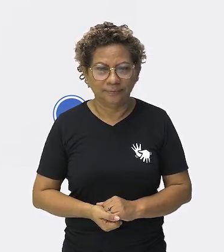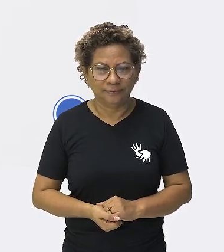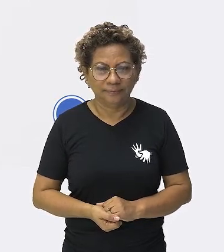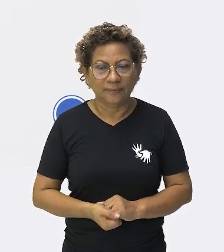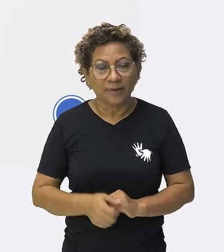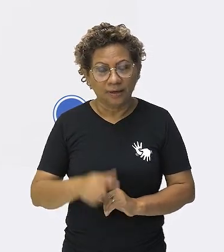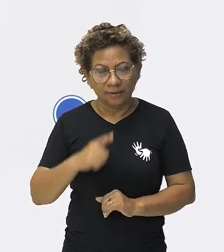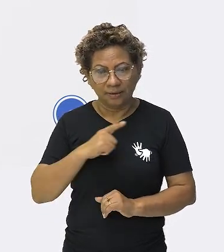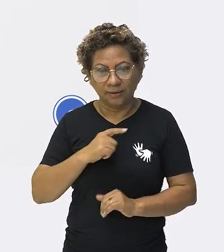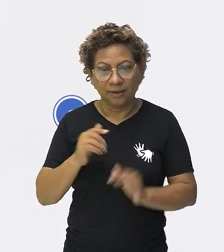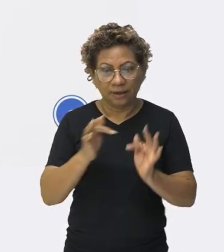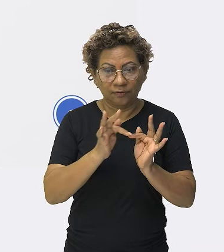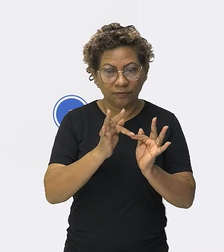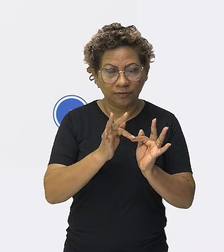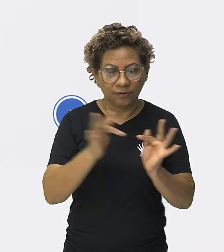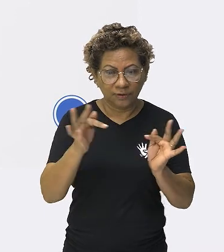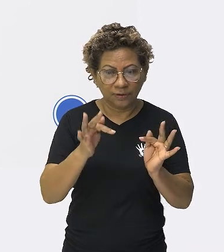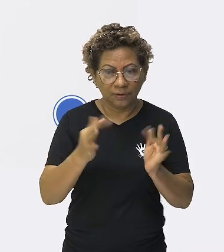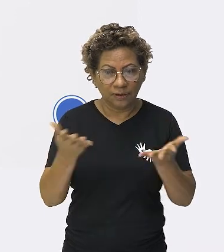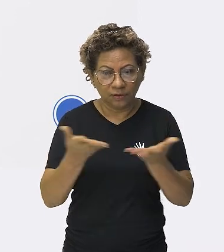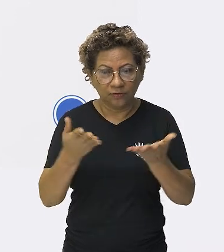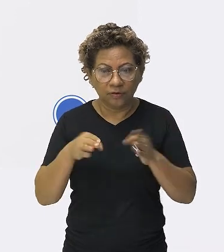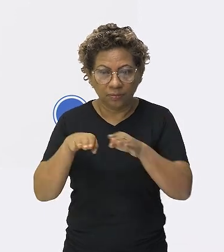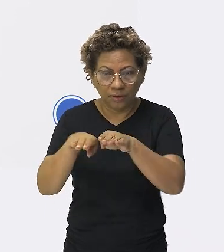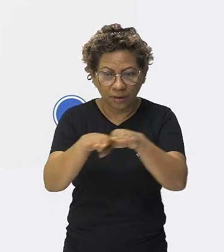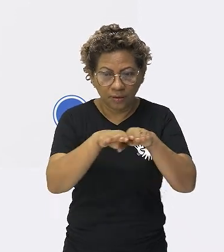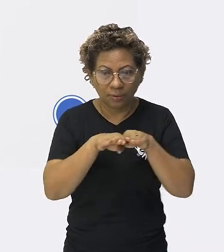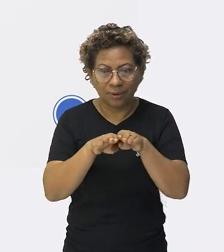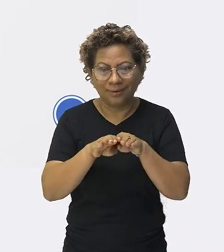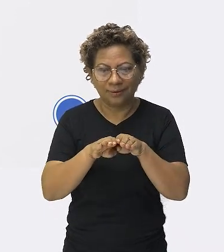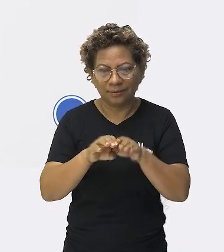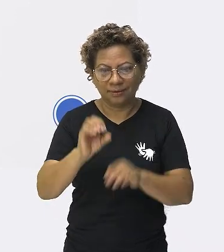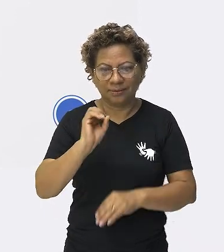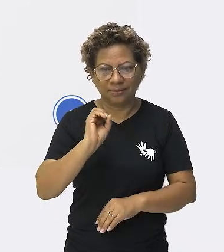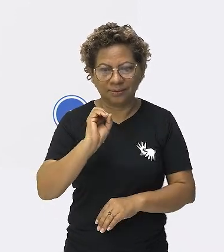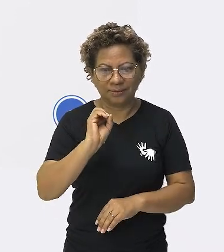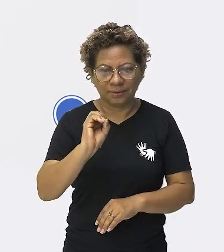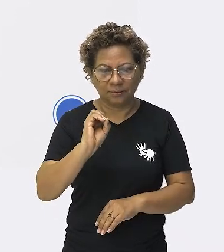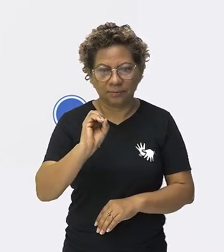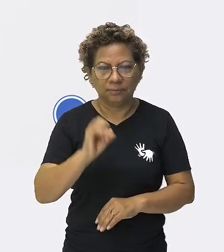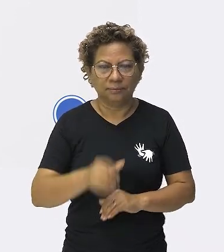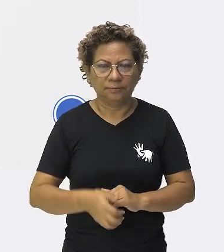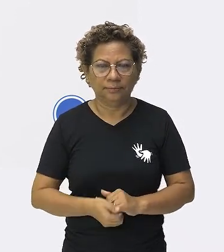Temos a função, vamos igualar essa função a zero.